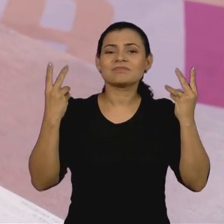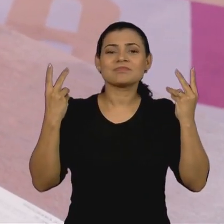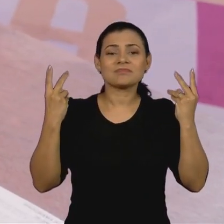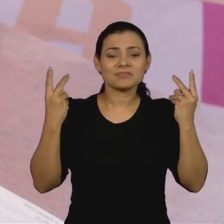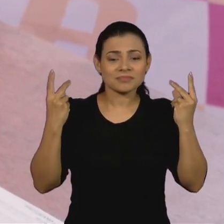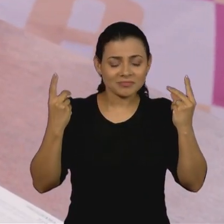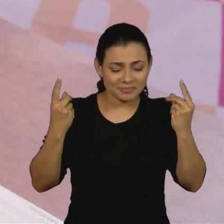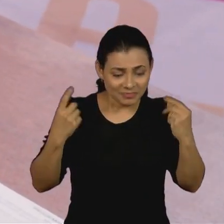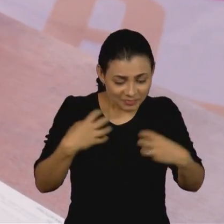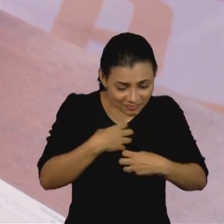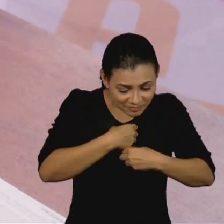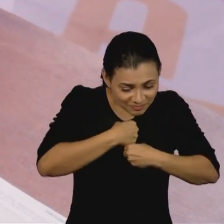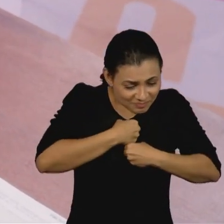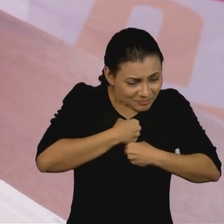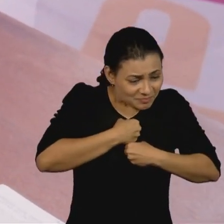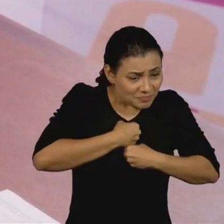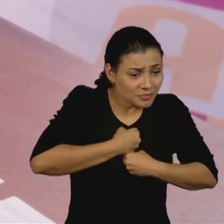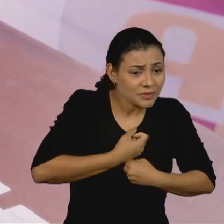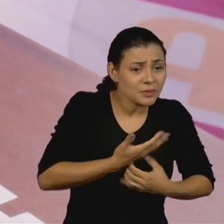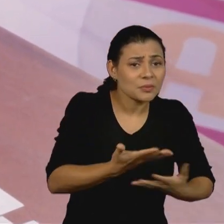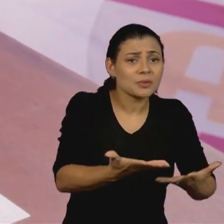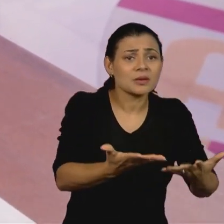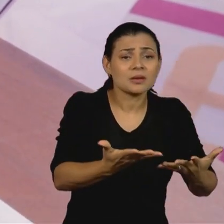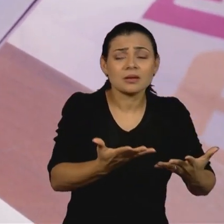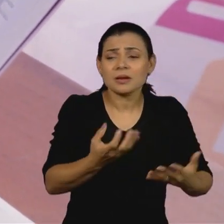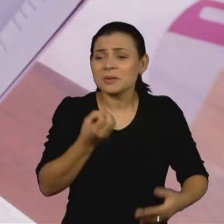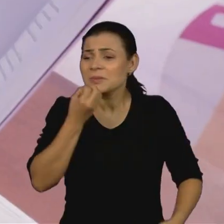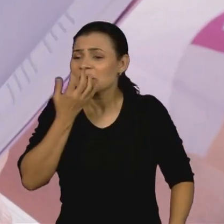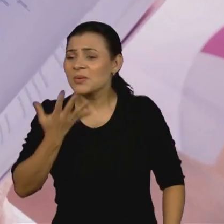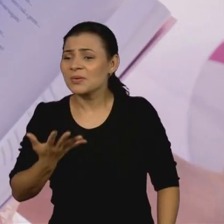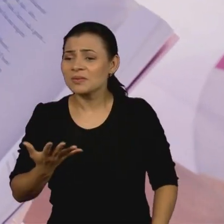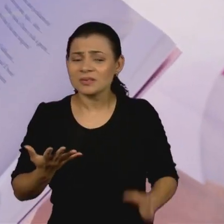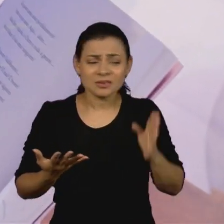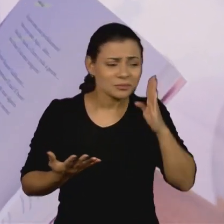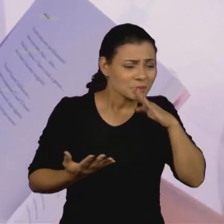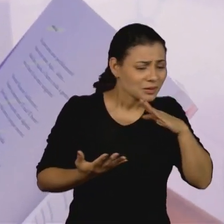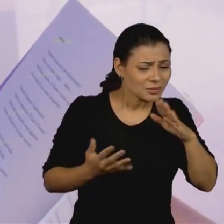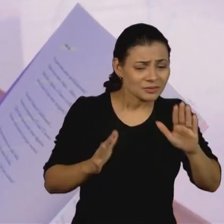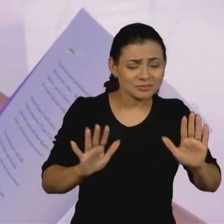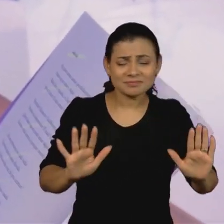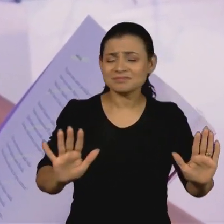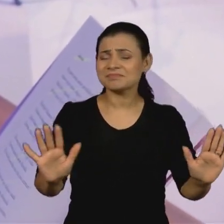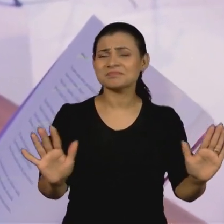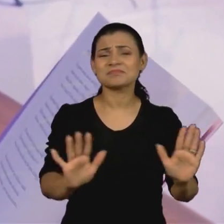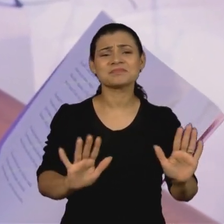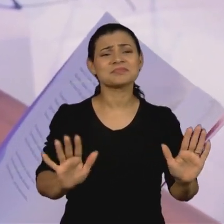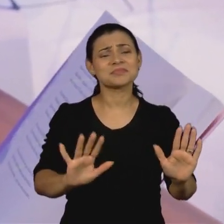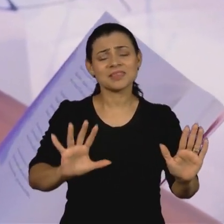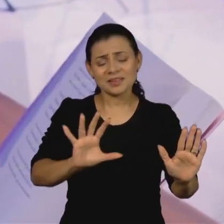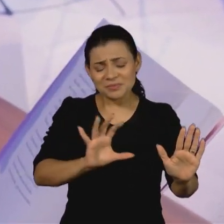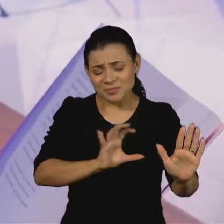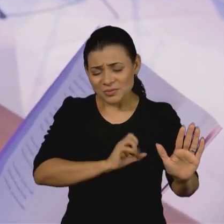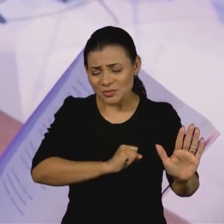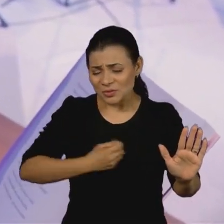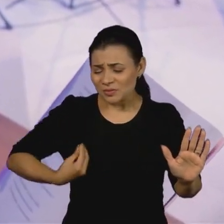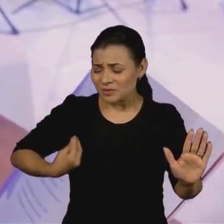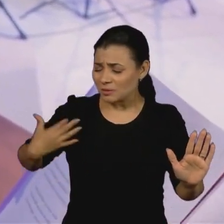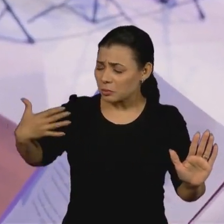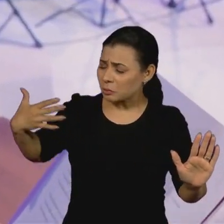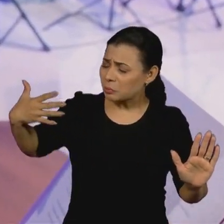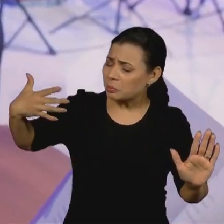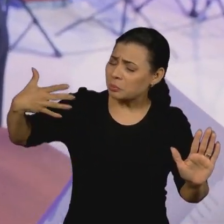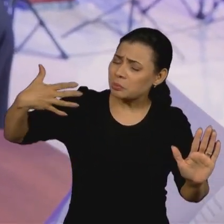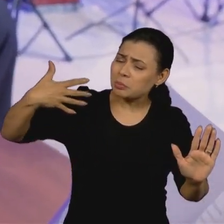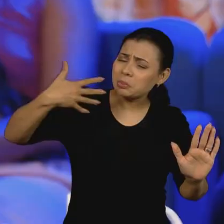ou desprender, é mal, é bem. Quem disser que se pode amar alguém durante a vida inteira,